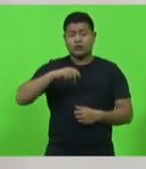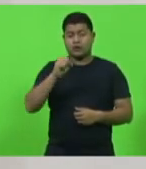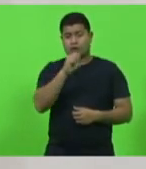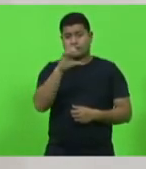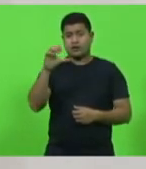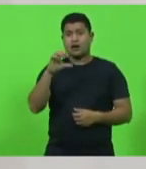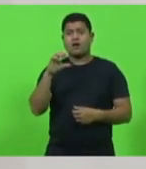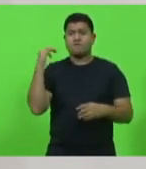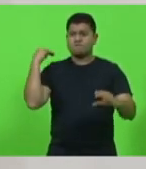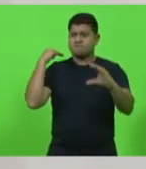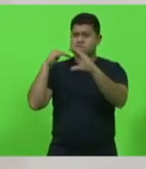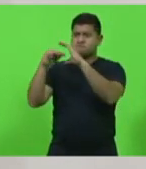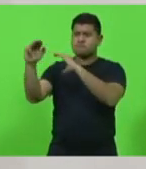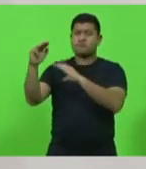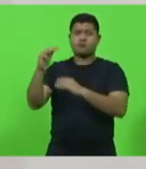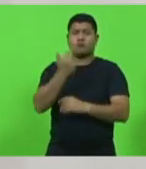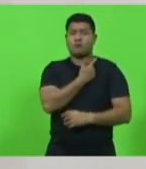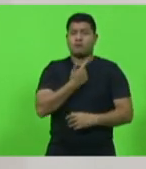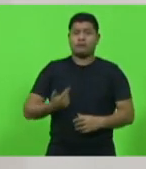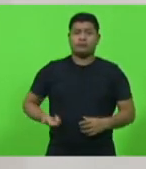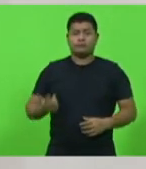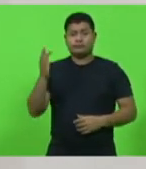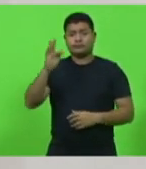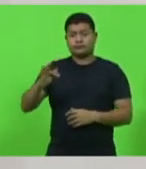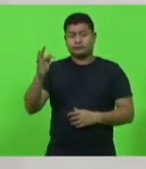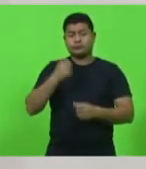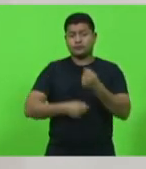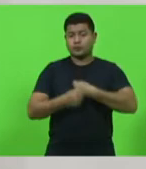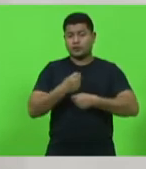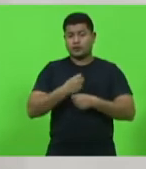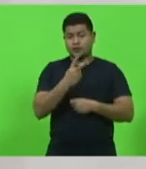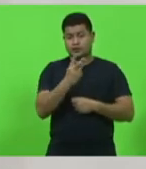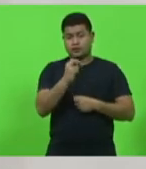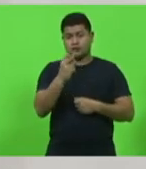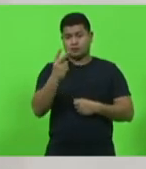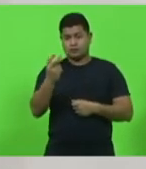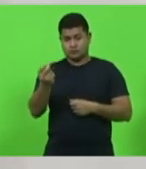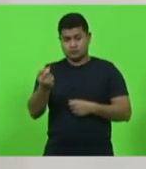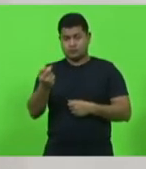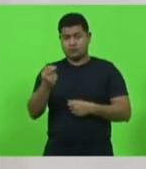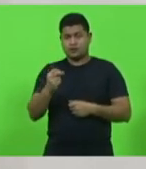governo federal, no ano 2020,